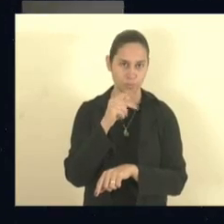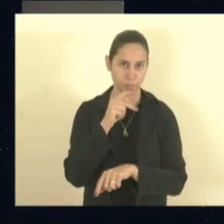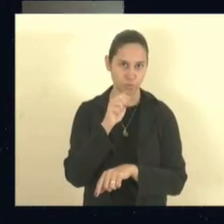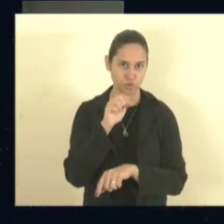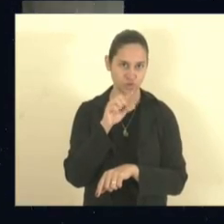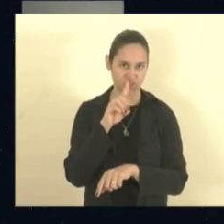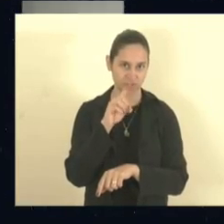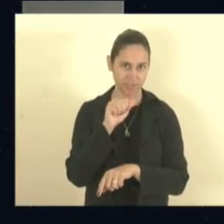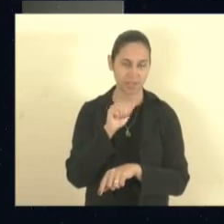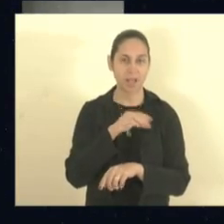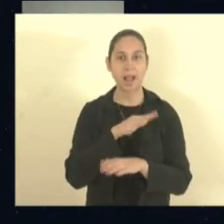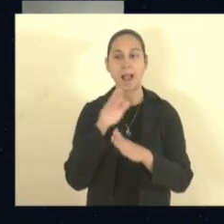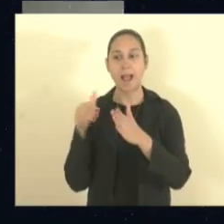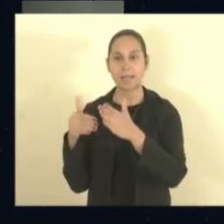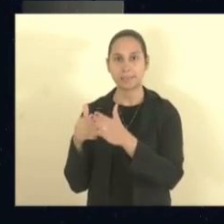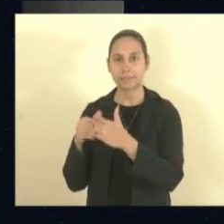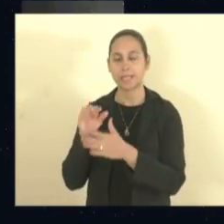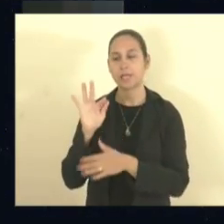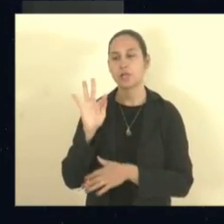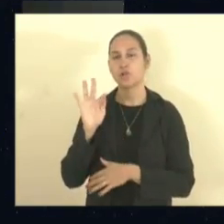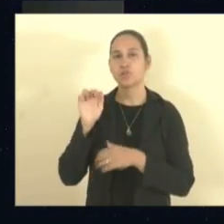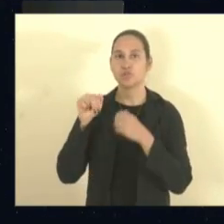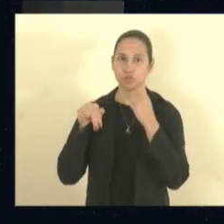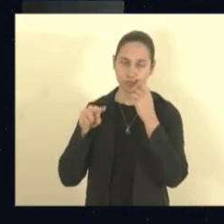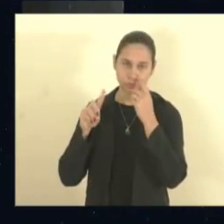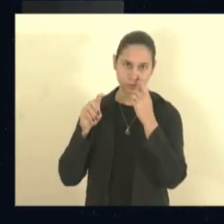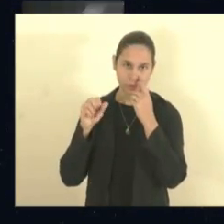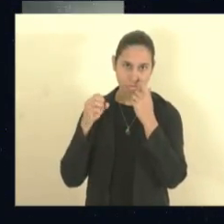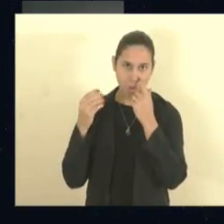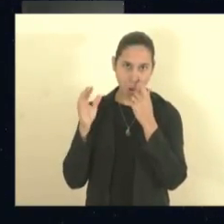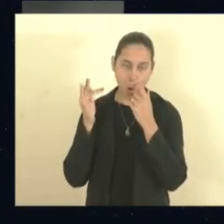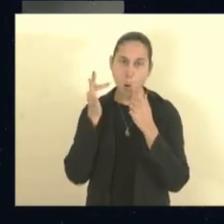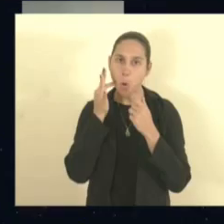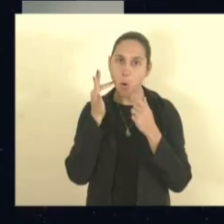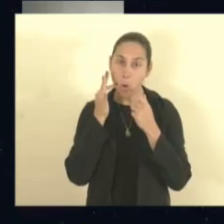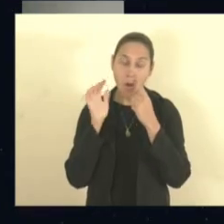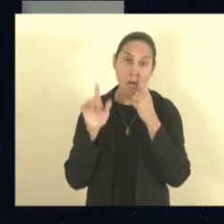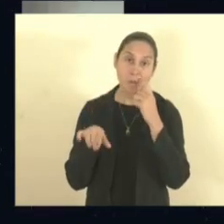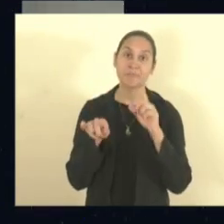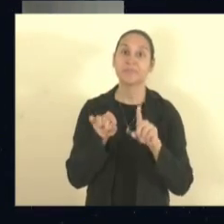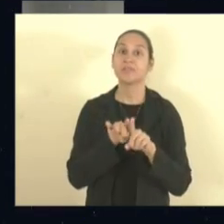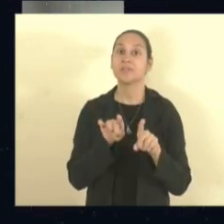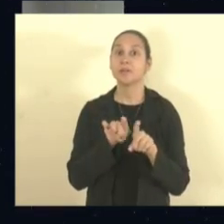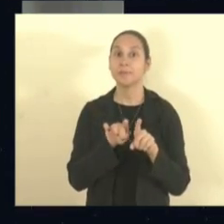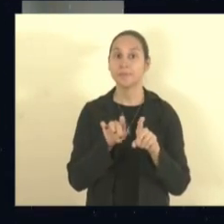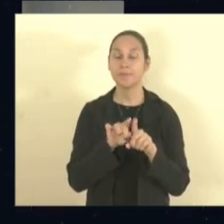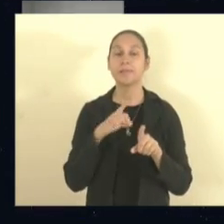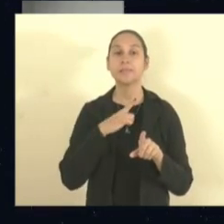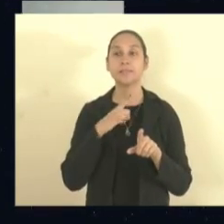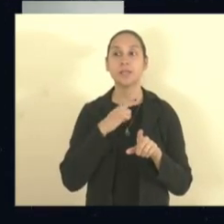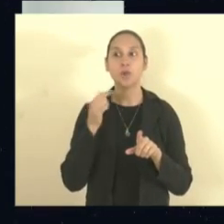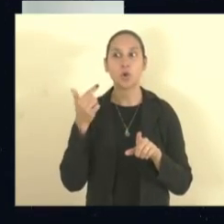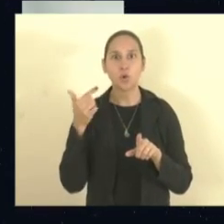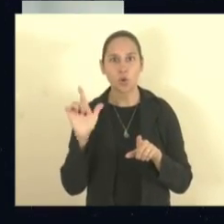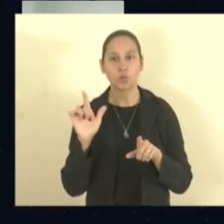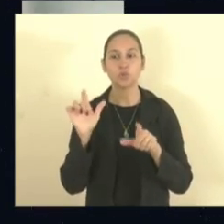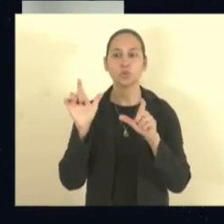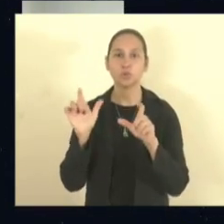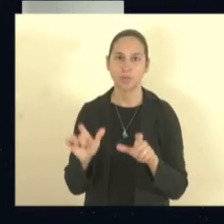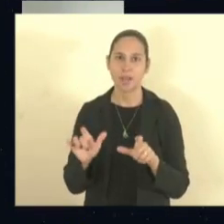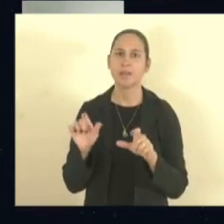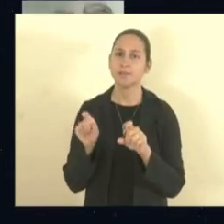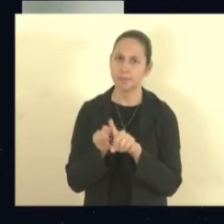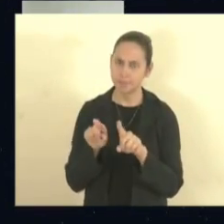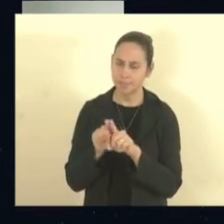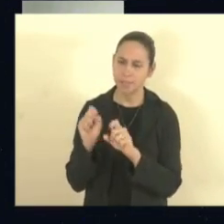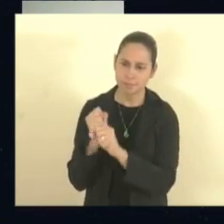até o município de Fundão. Na ES-264 também tem um trecho contemplado. Na